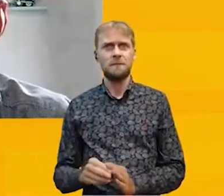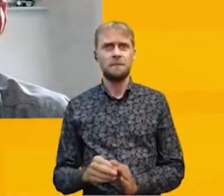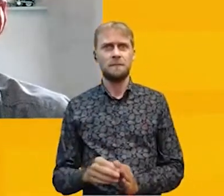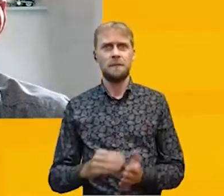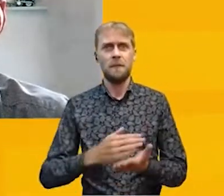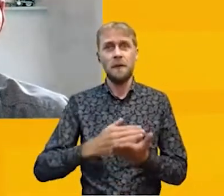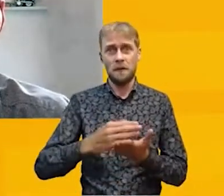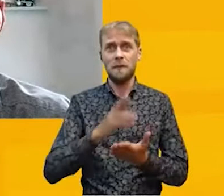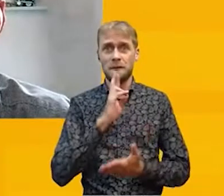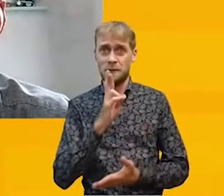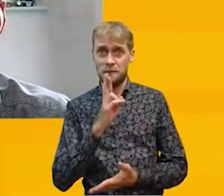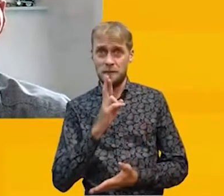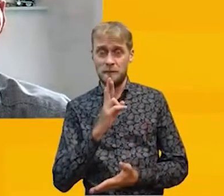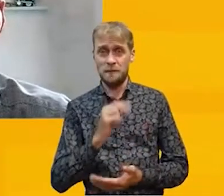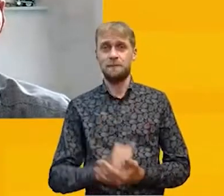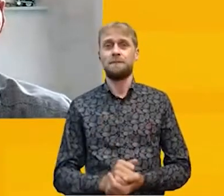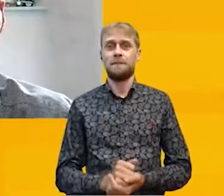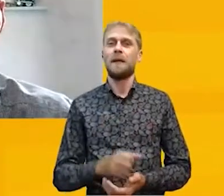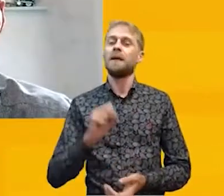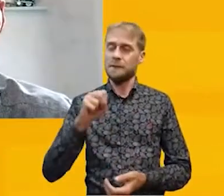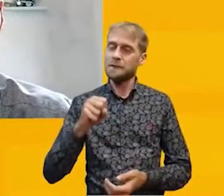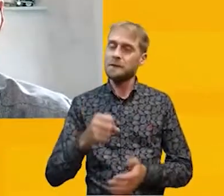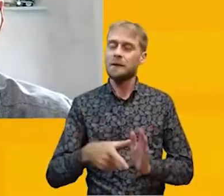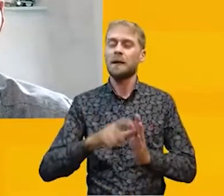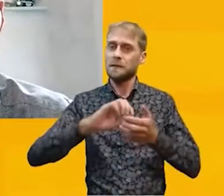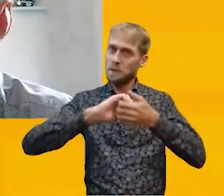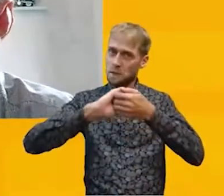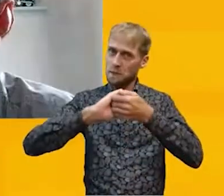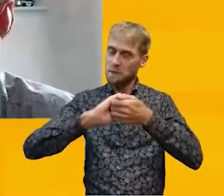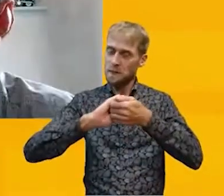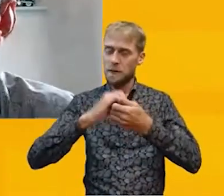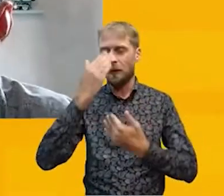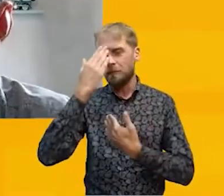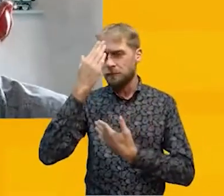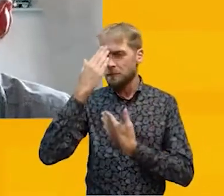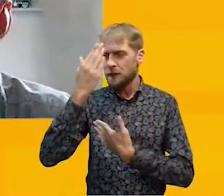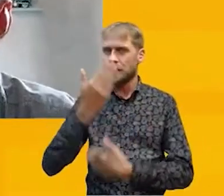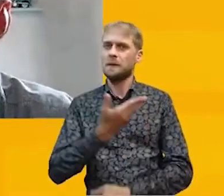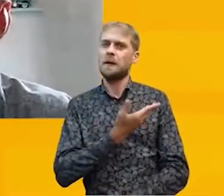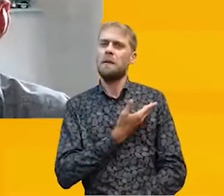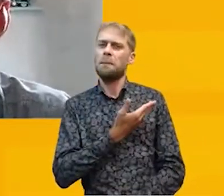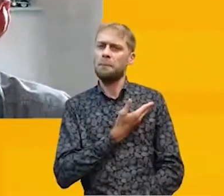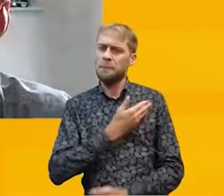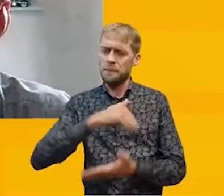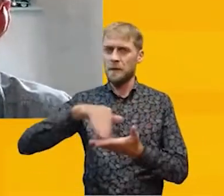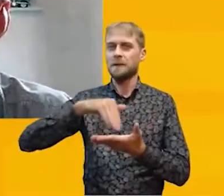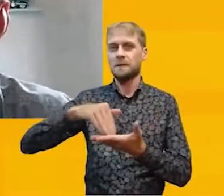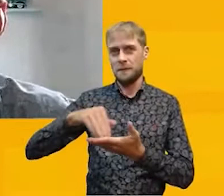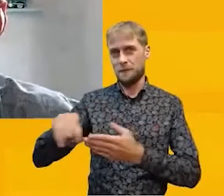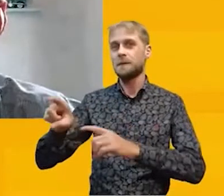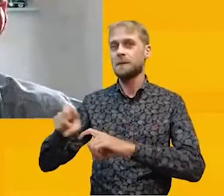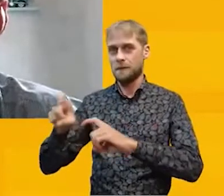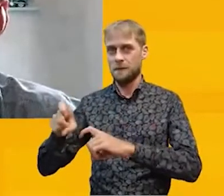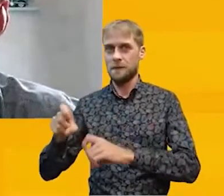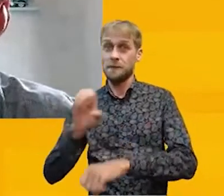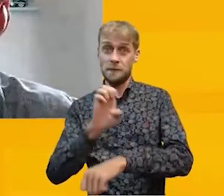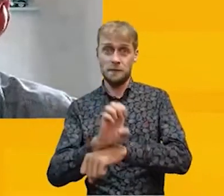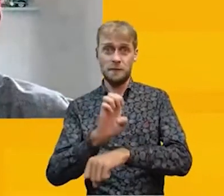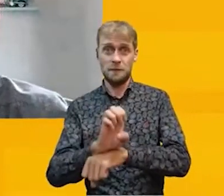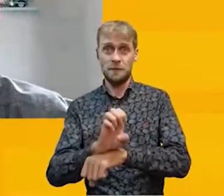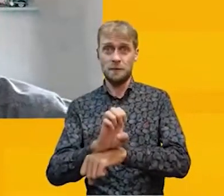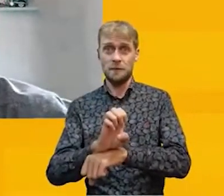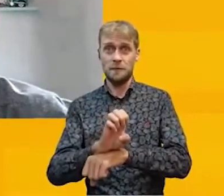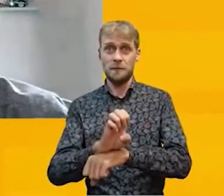mas inicialmente cumprimentar e agradecer aos meus colegas secretários de Agricultura dos